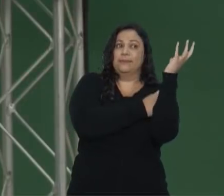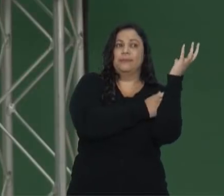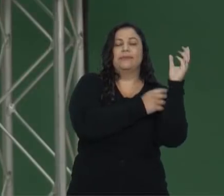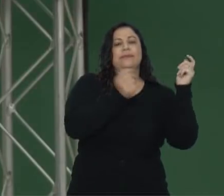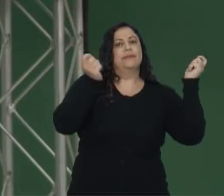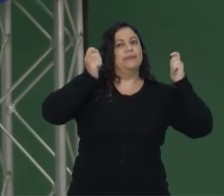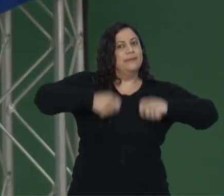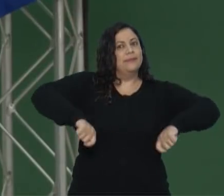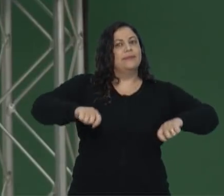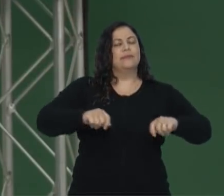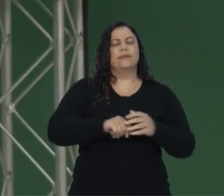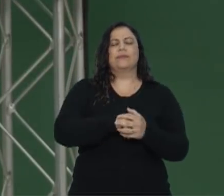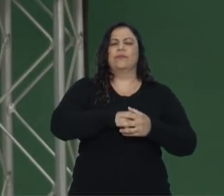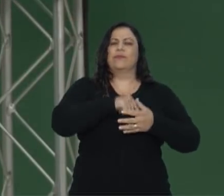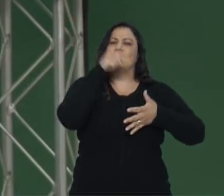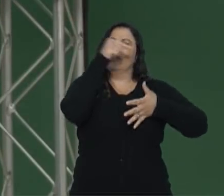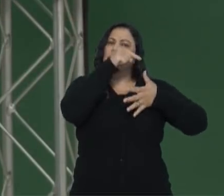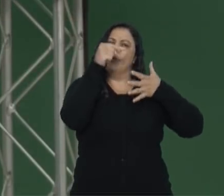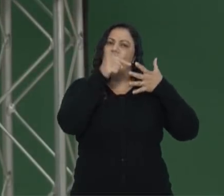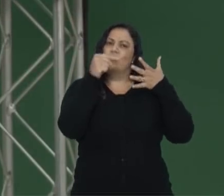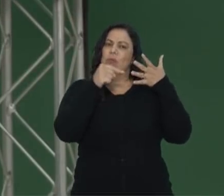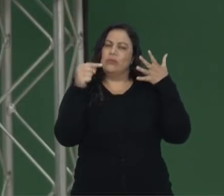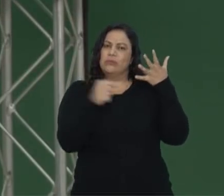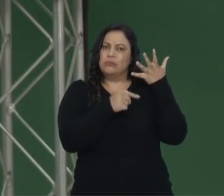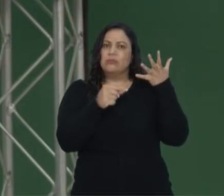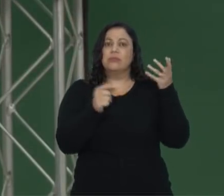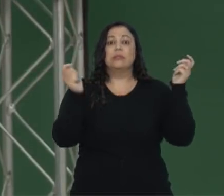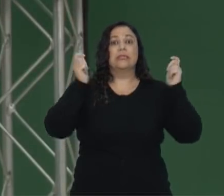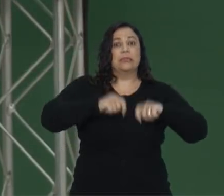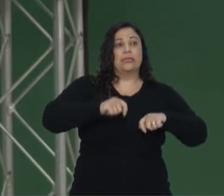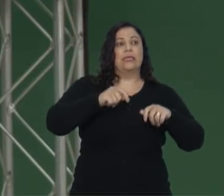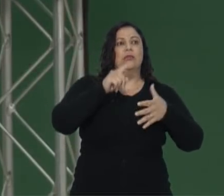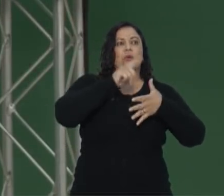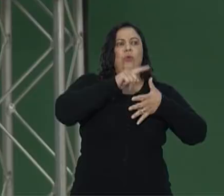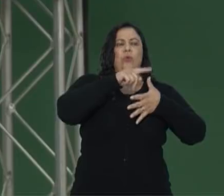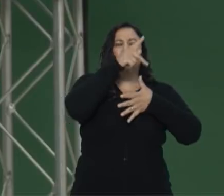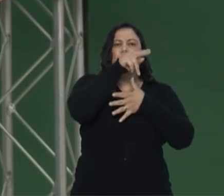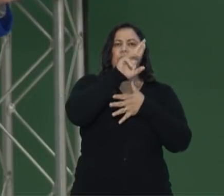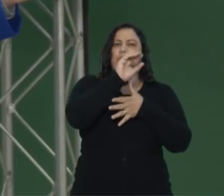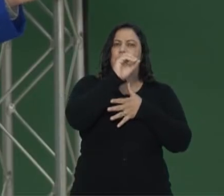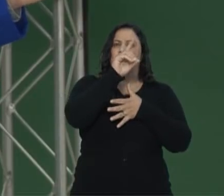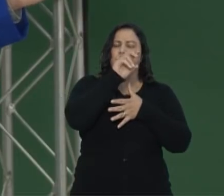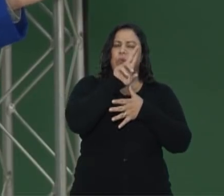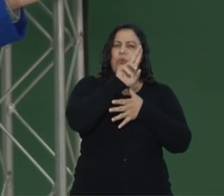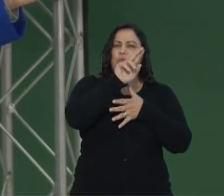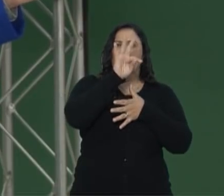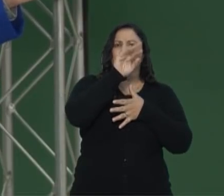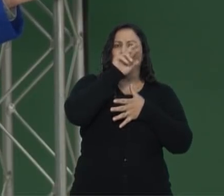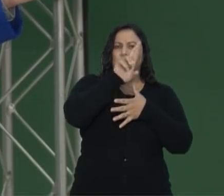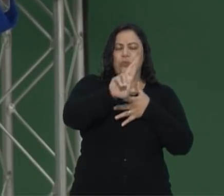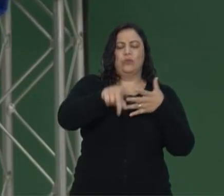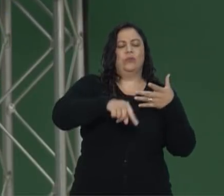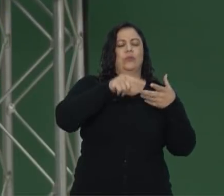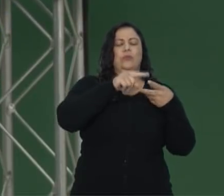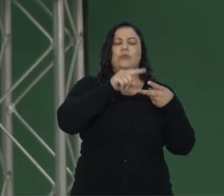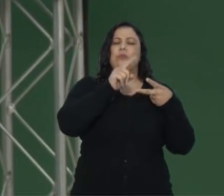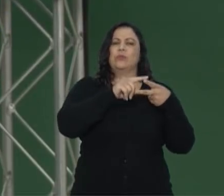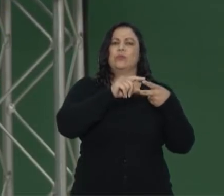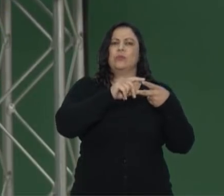vocês todo esse processo. Eu tenho os produtores, tenho os consumidores e os decompositores.